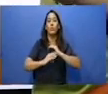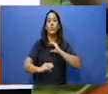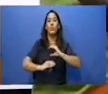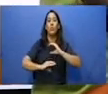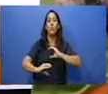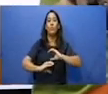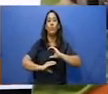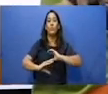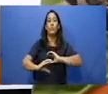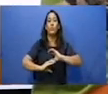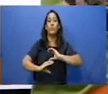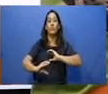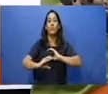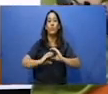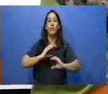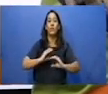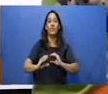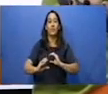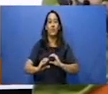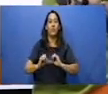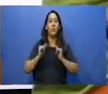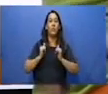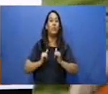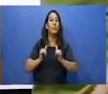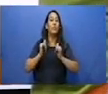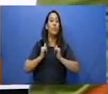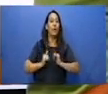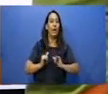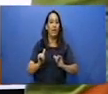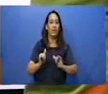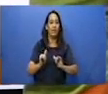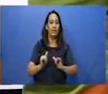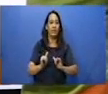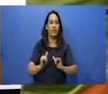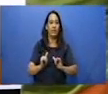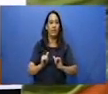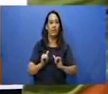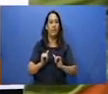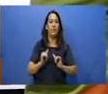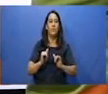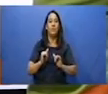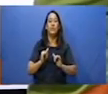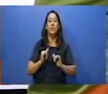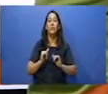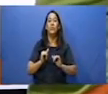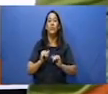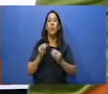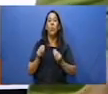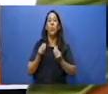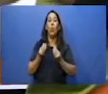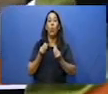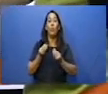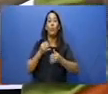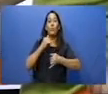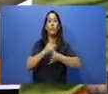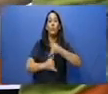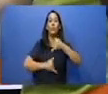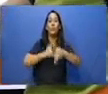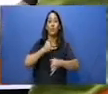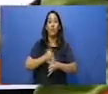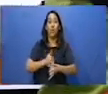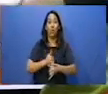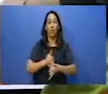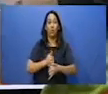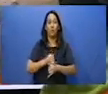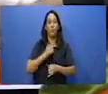seja, onde essa notícia foi divulgada? Foi divulgada de forma digital, não é uma revista,